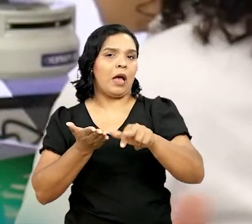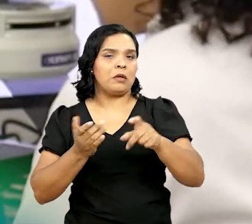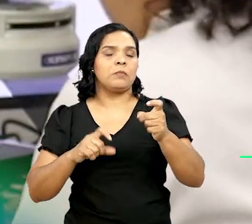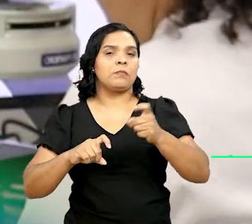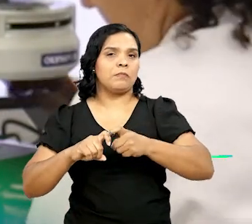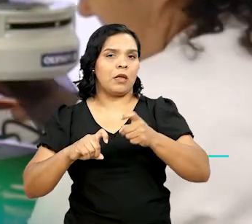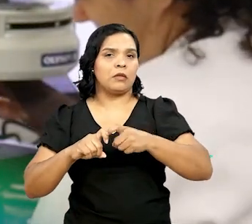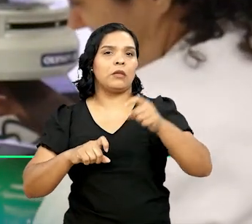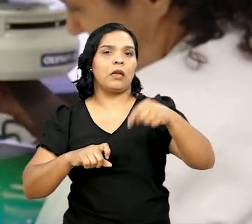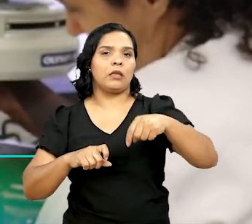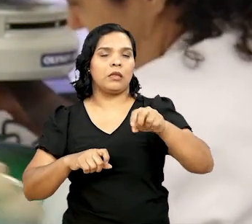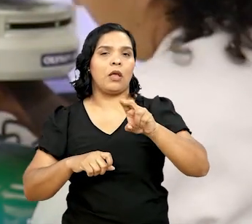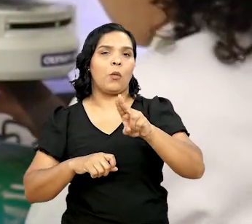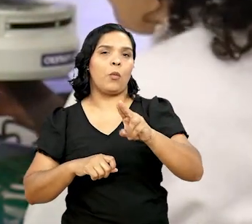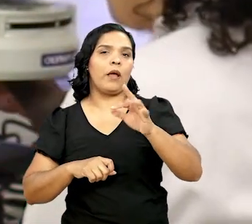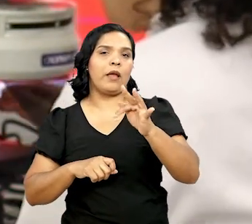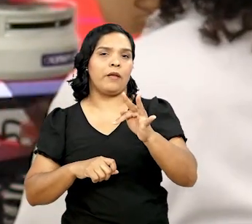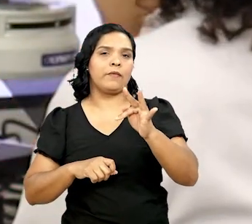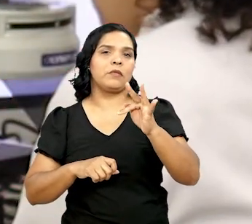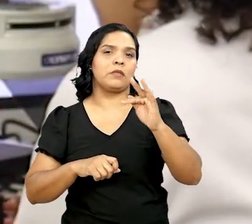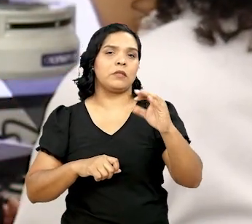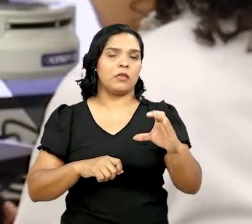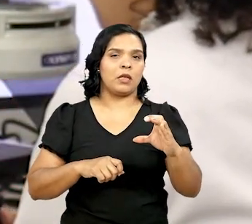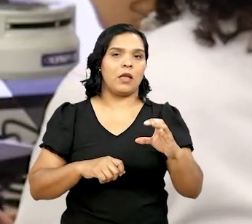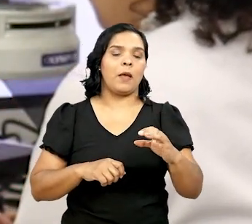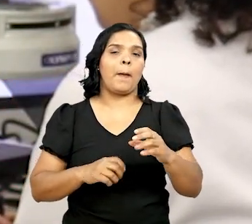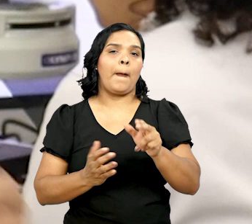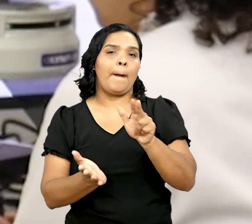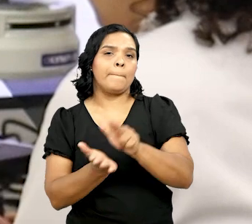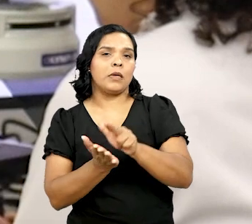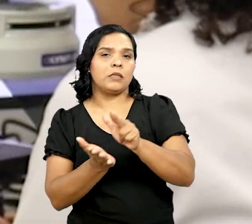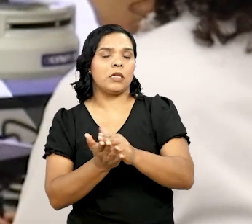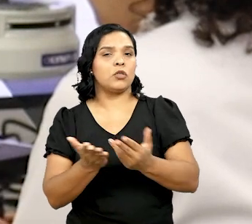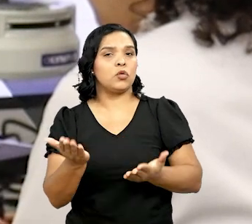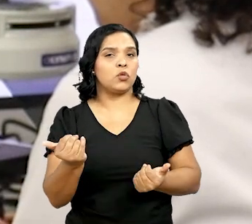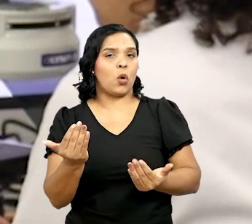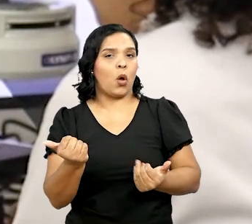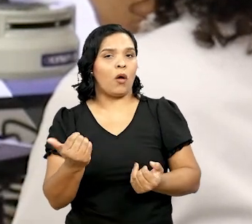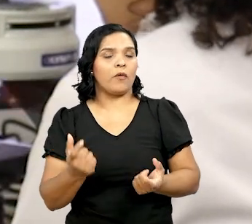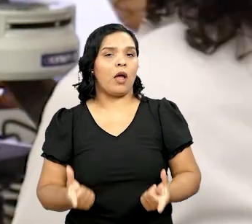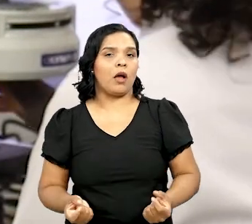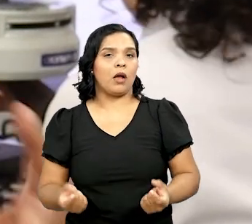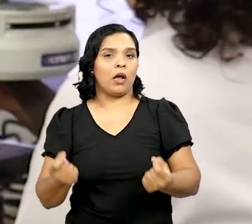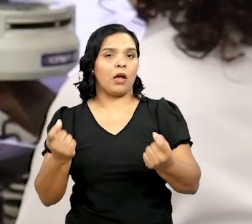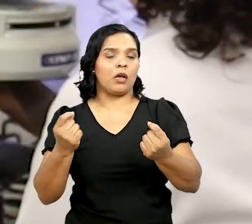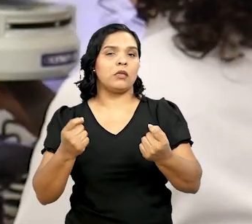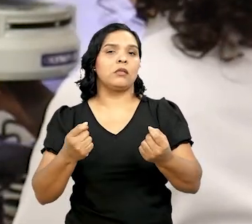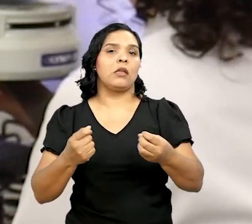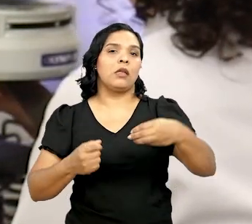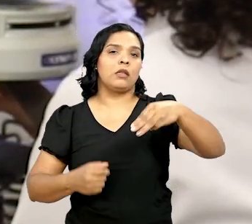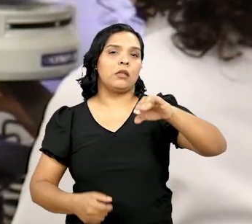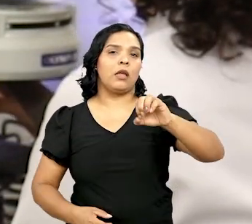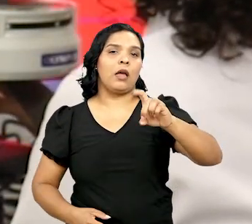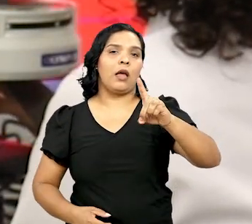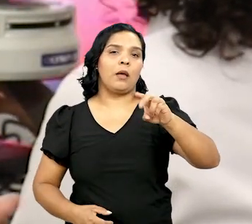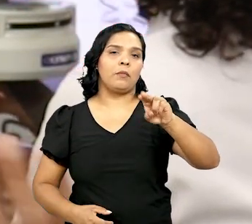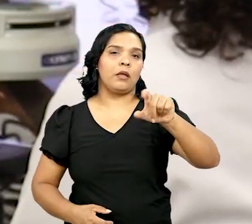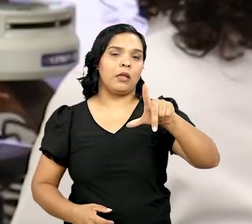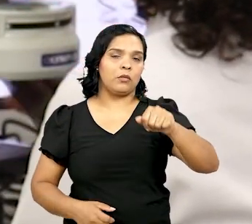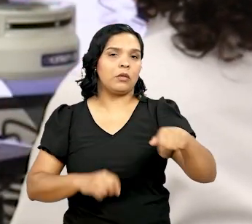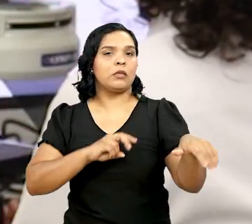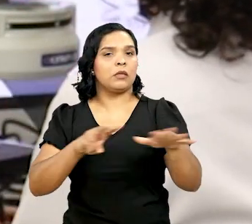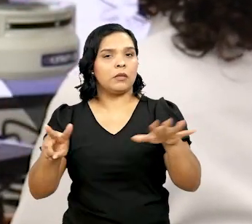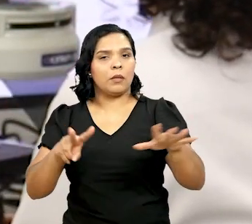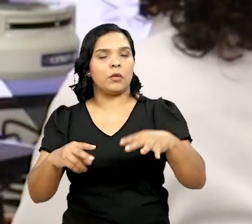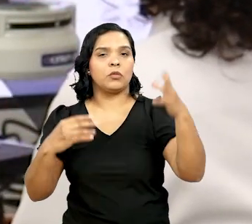médicos de várias especialidades. Aqui na UFC, o caso de uma paciente jovem que apresentou uma doença aguda na medula óssea, depois de